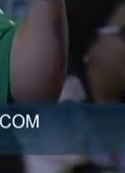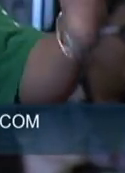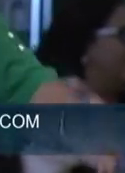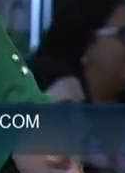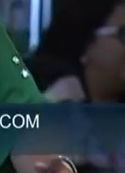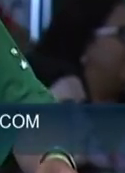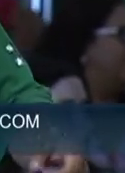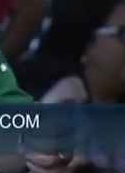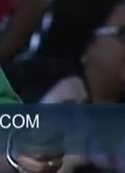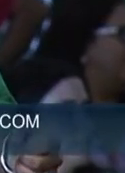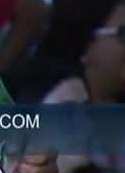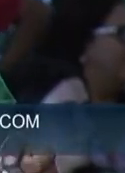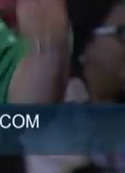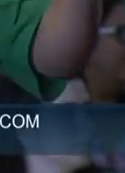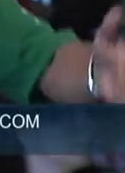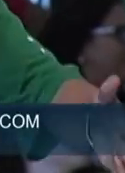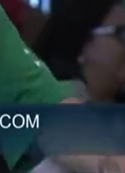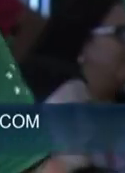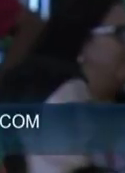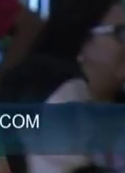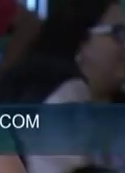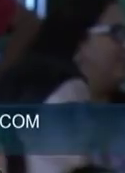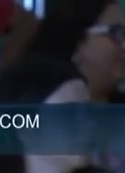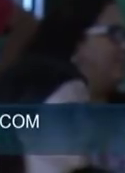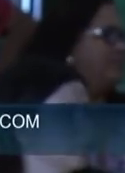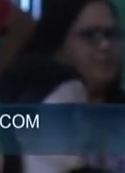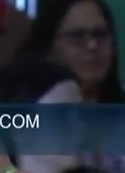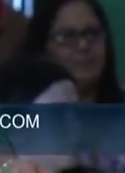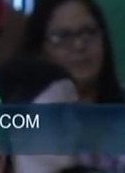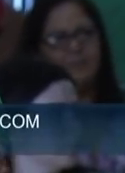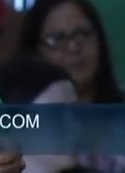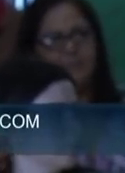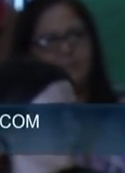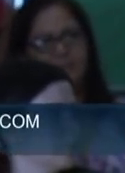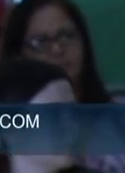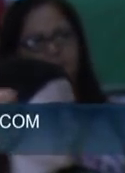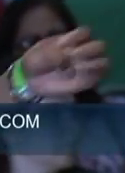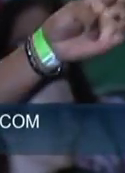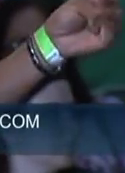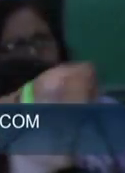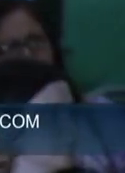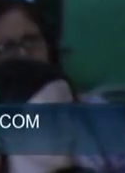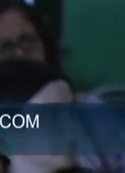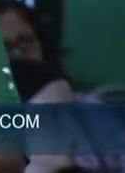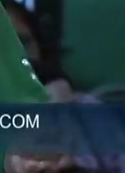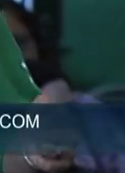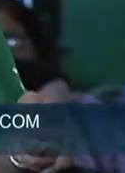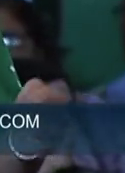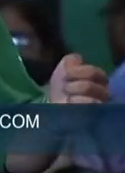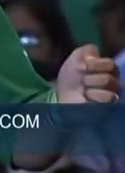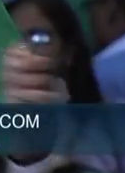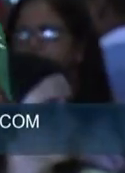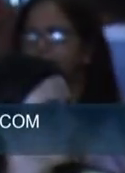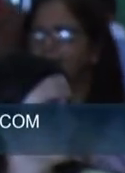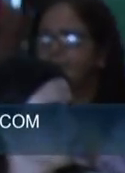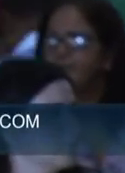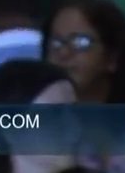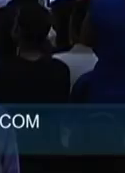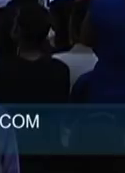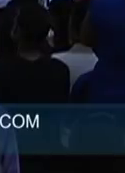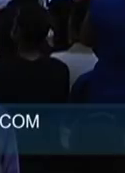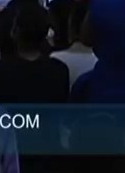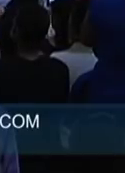para fazer a gestão do nosso governo Dilma. Então nós queremos aqui